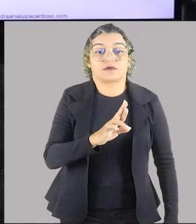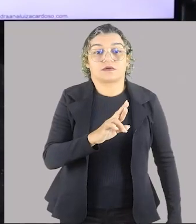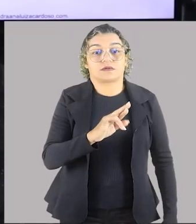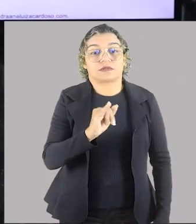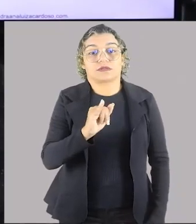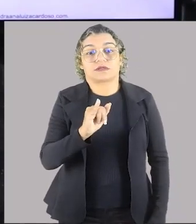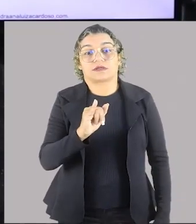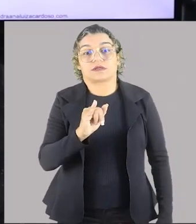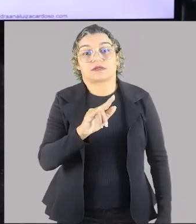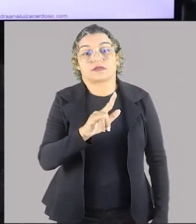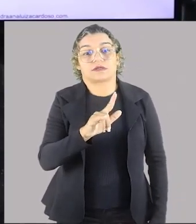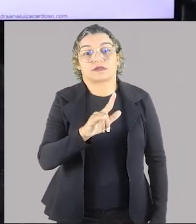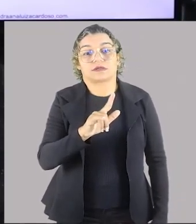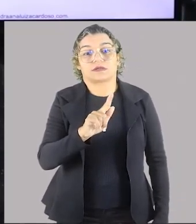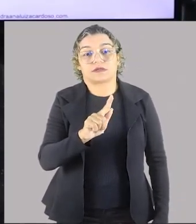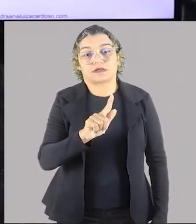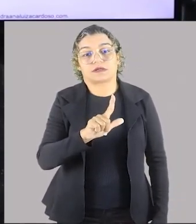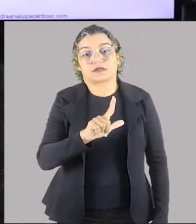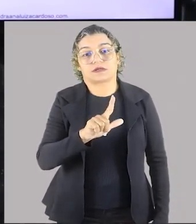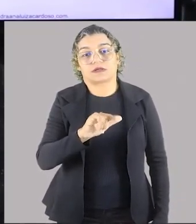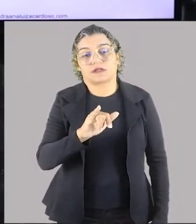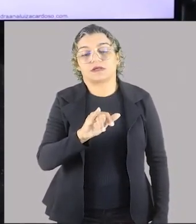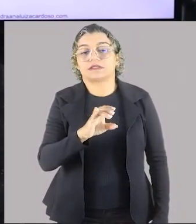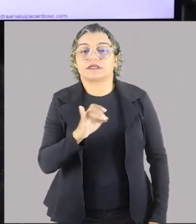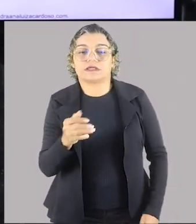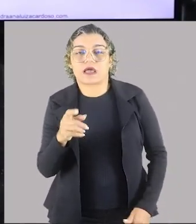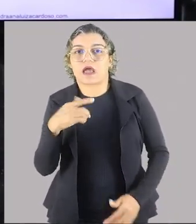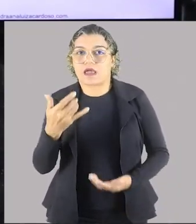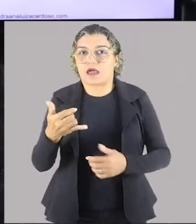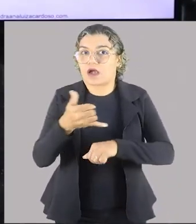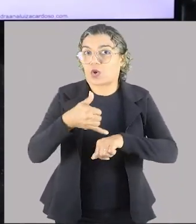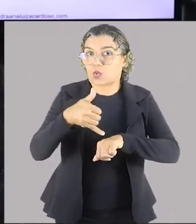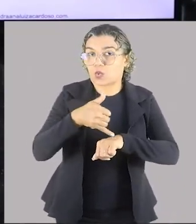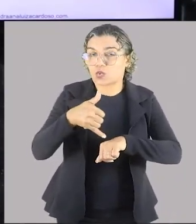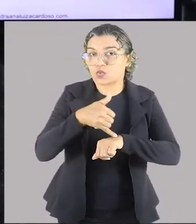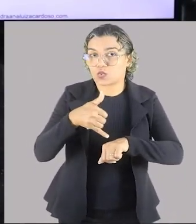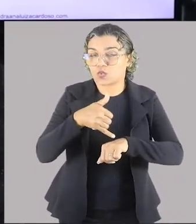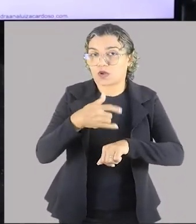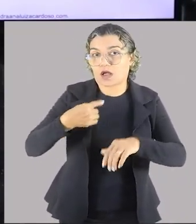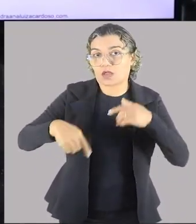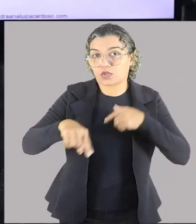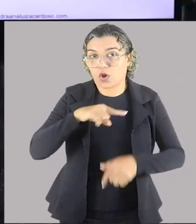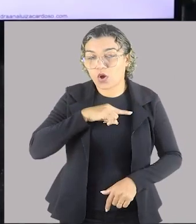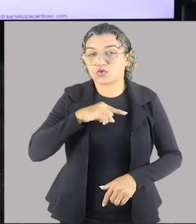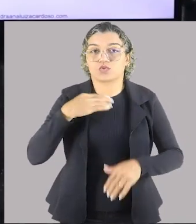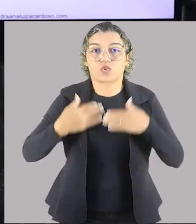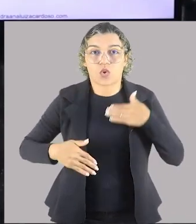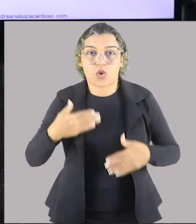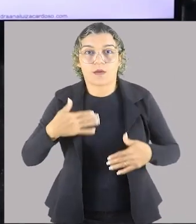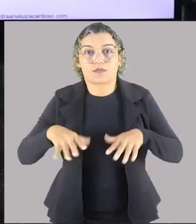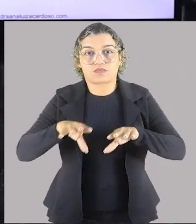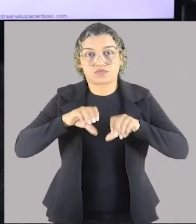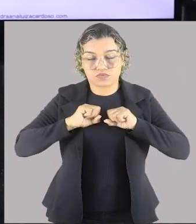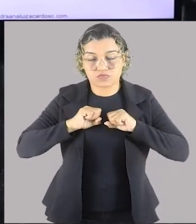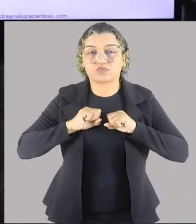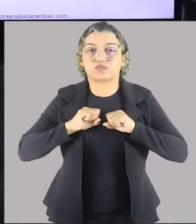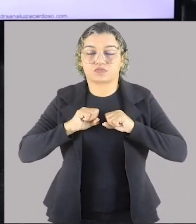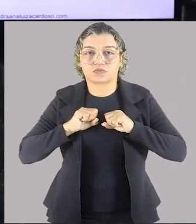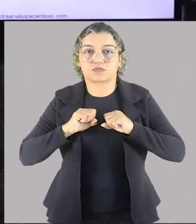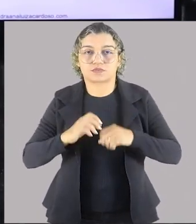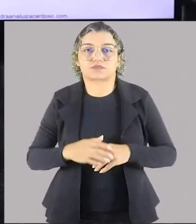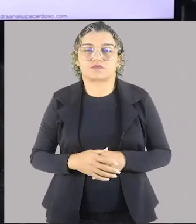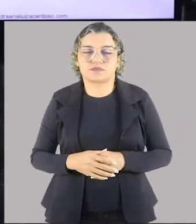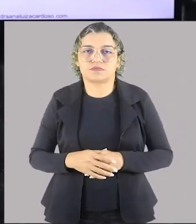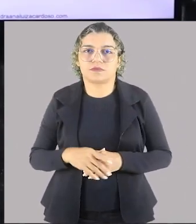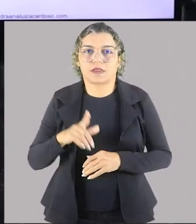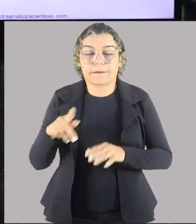como o nosso corpo guarda a gordura que a gente alimenta, que vem dos macronutrientes, que